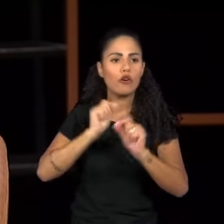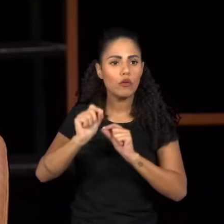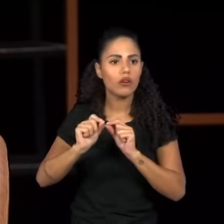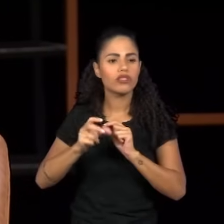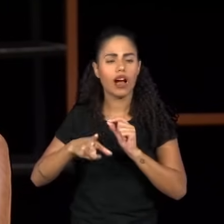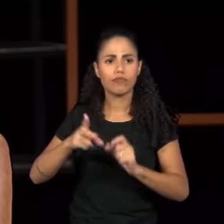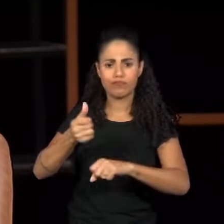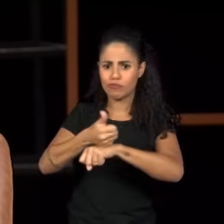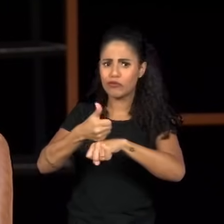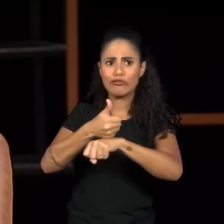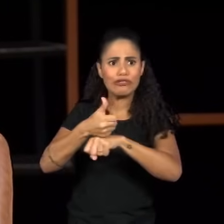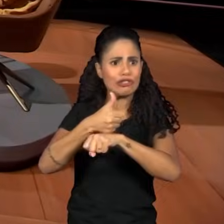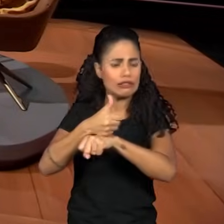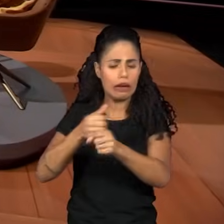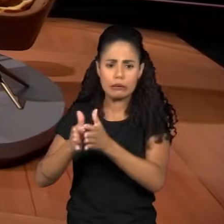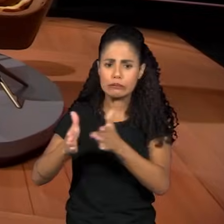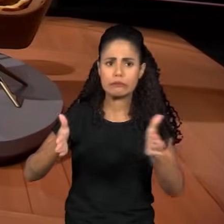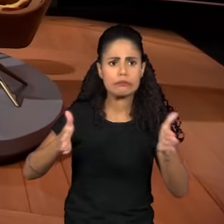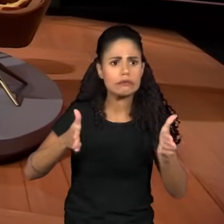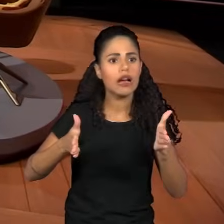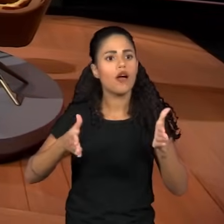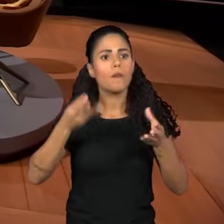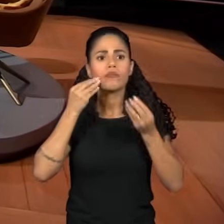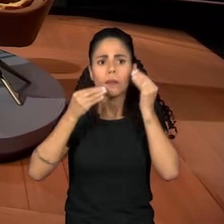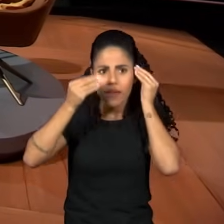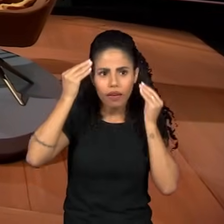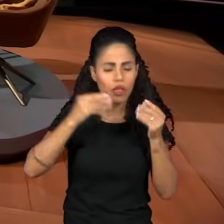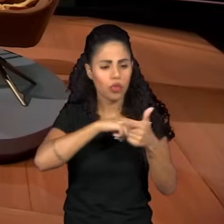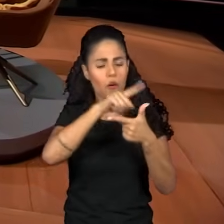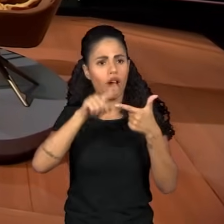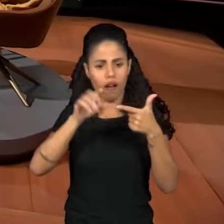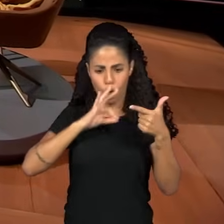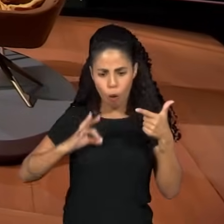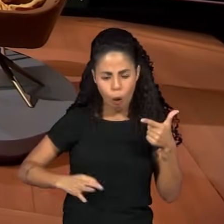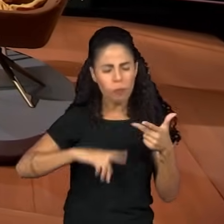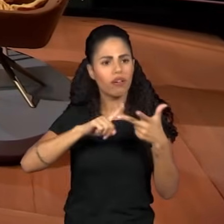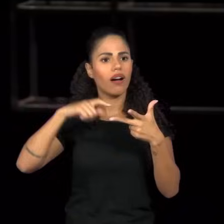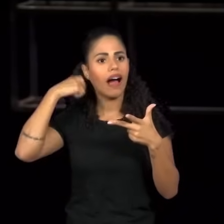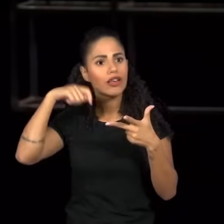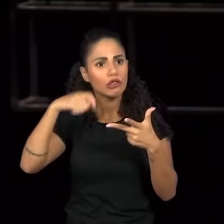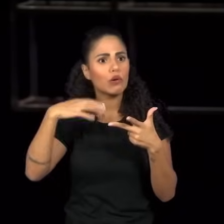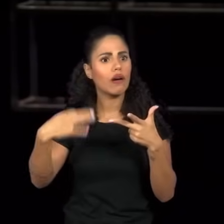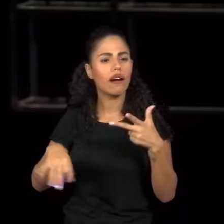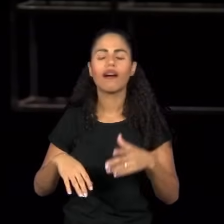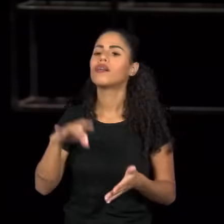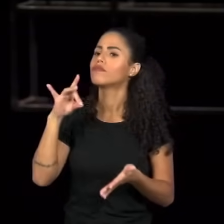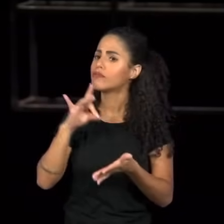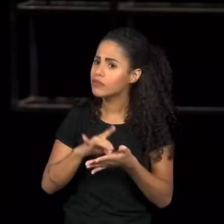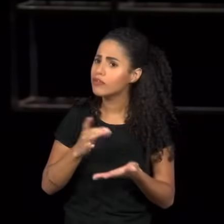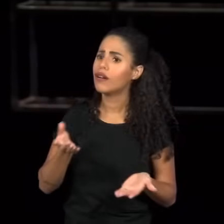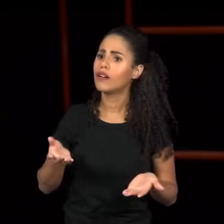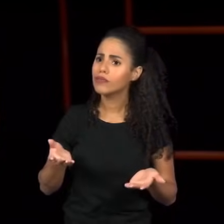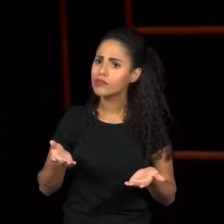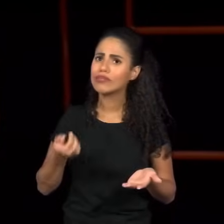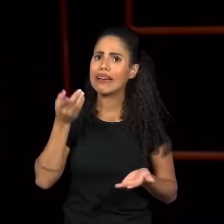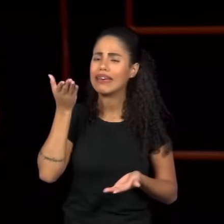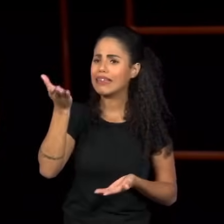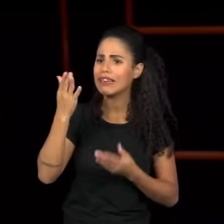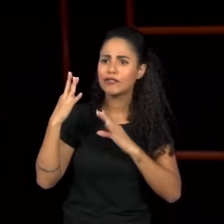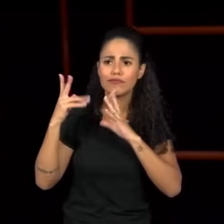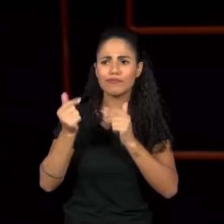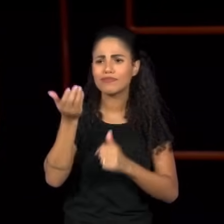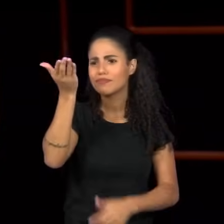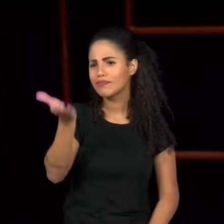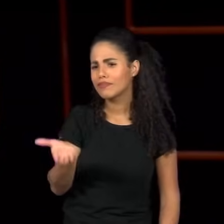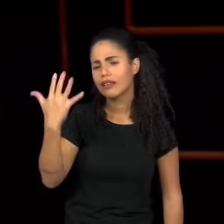longa carreira como maquiador, figurinista. Sim, exatamente. Né? Tudo. Exatamente. É verdade. E esse ator delicioso, né?